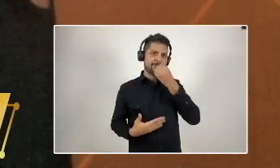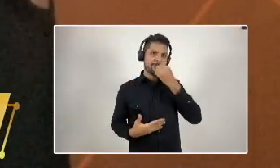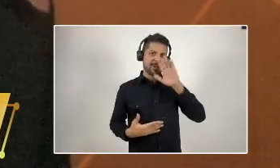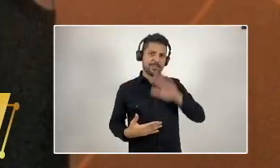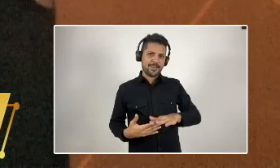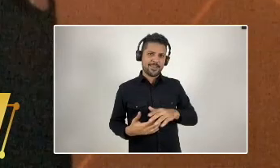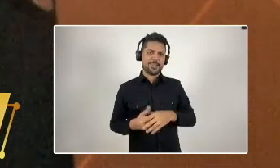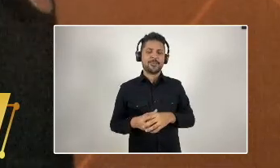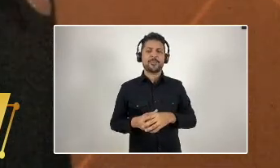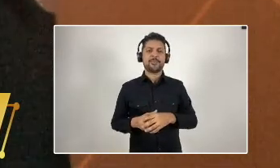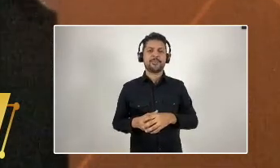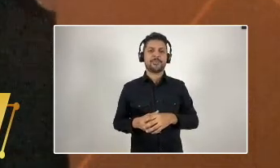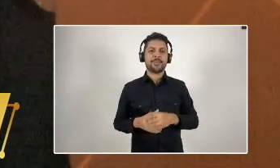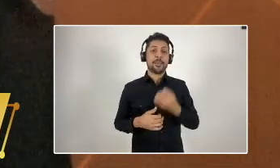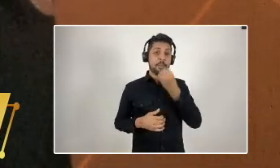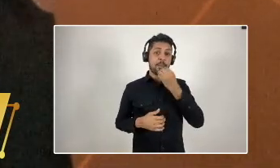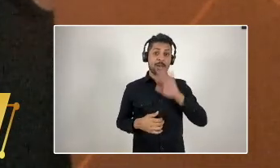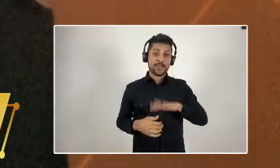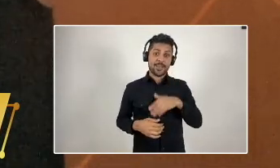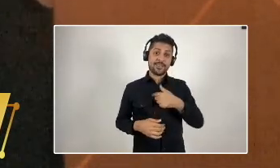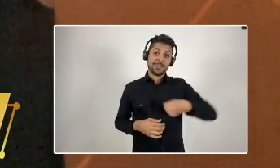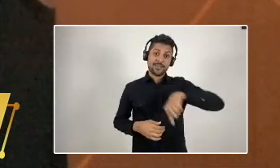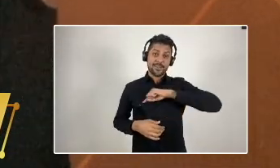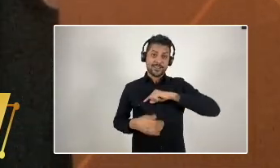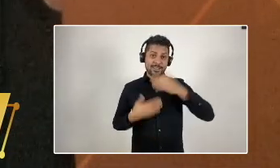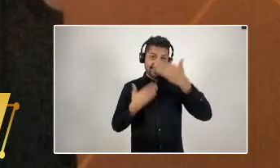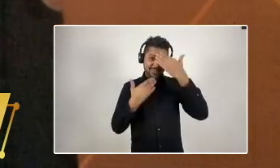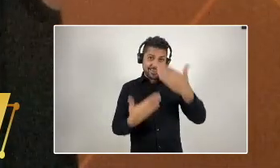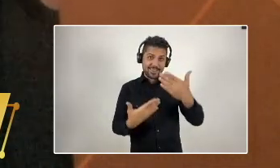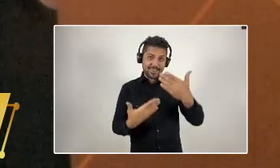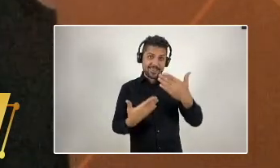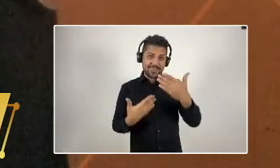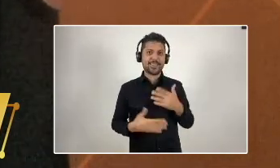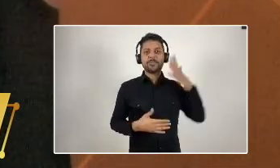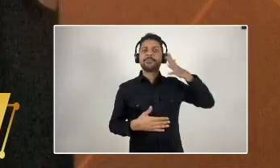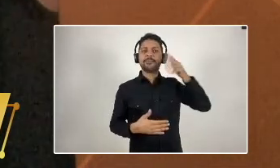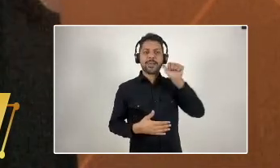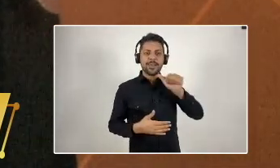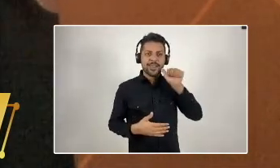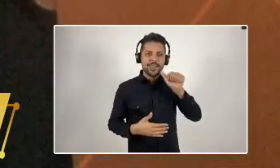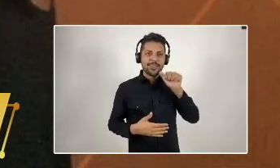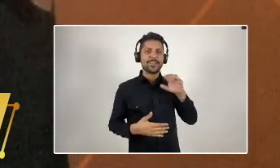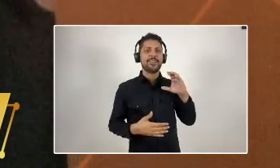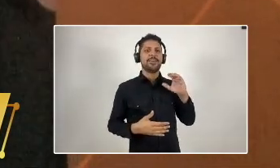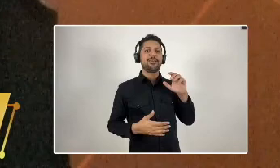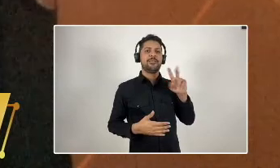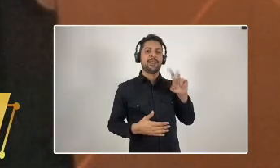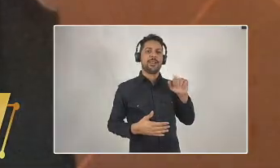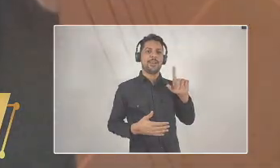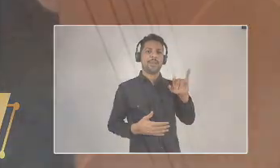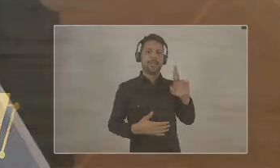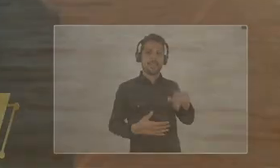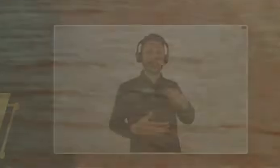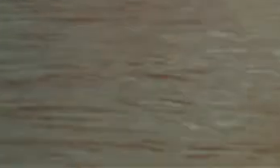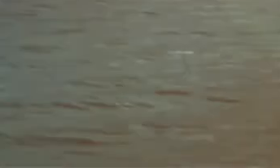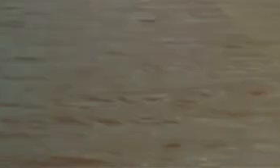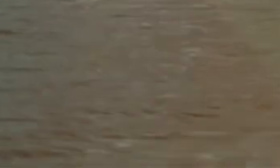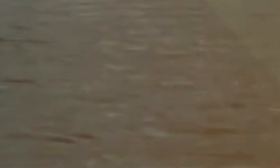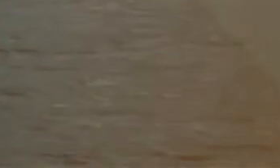nós aqui agradecemos a nossa palestrante Valéria Karazai e a todos que participaram deste tema.